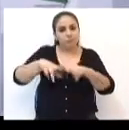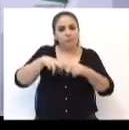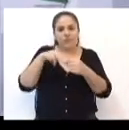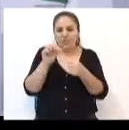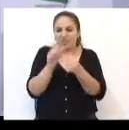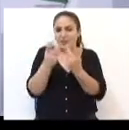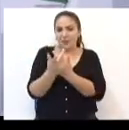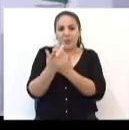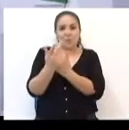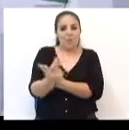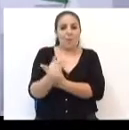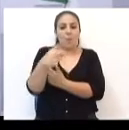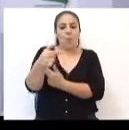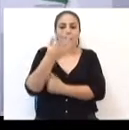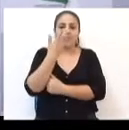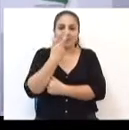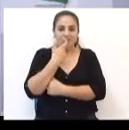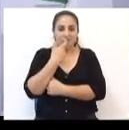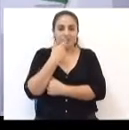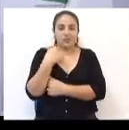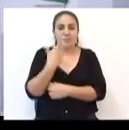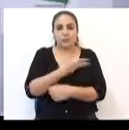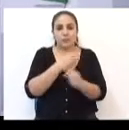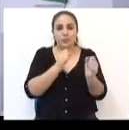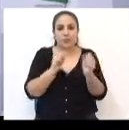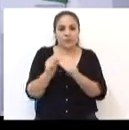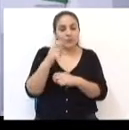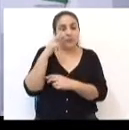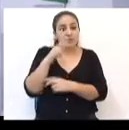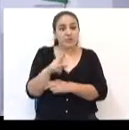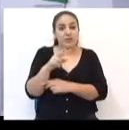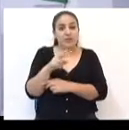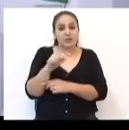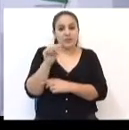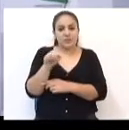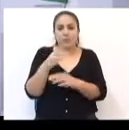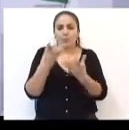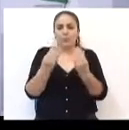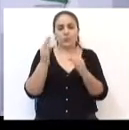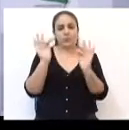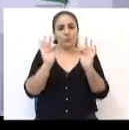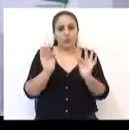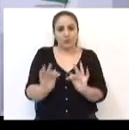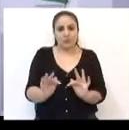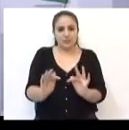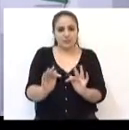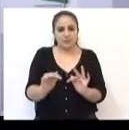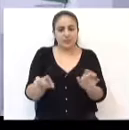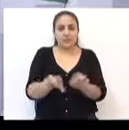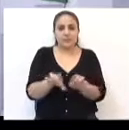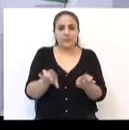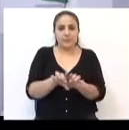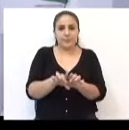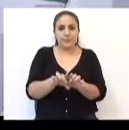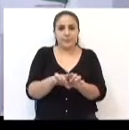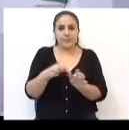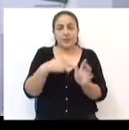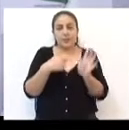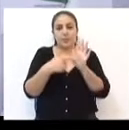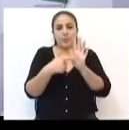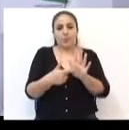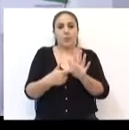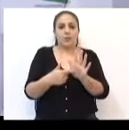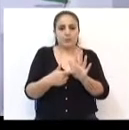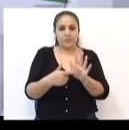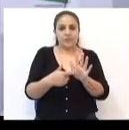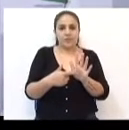outras crianças fazem. E hoje a gente pode ver, então isso me deixa muito feliz e me mostra que valeu